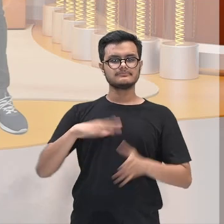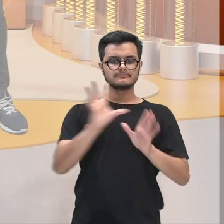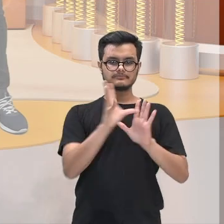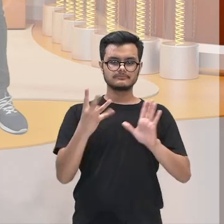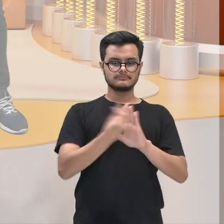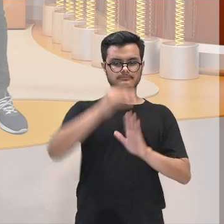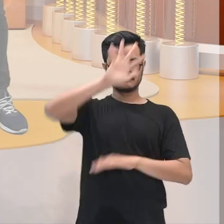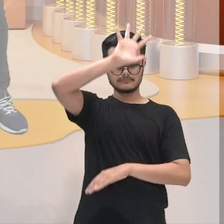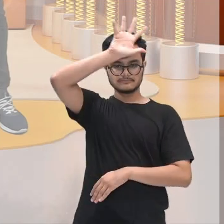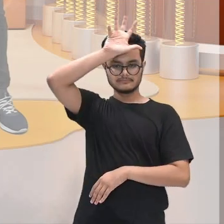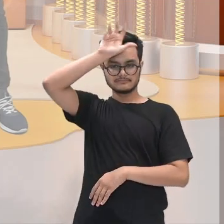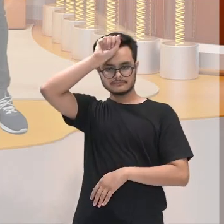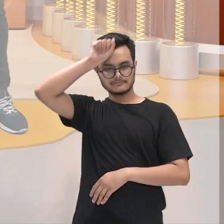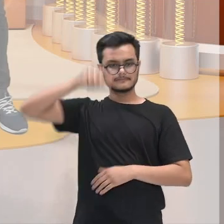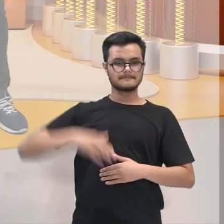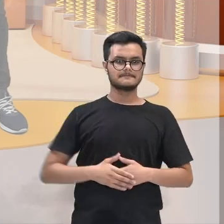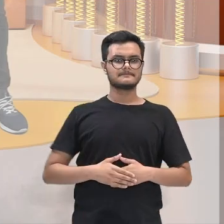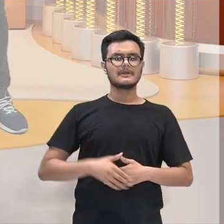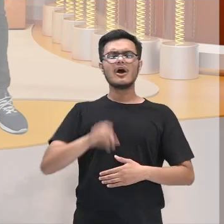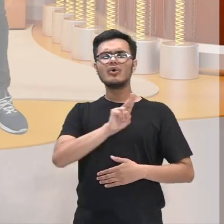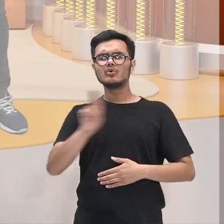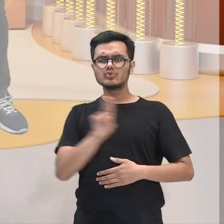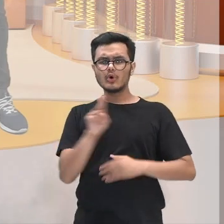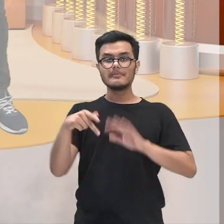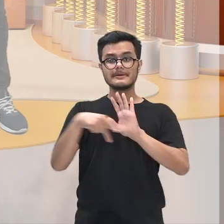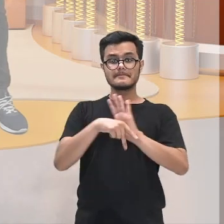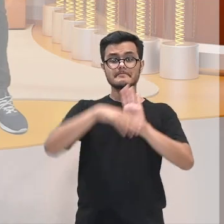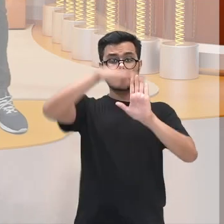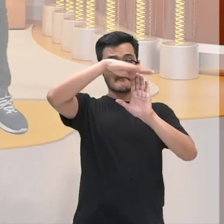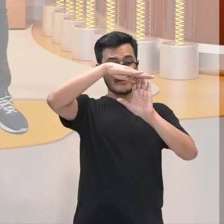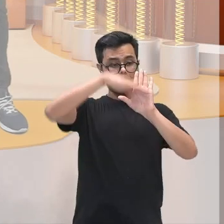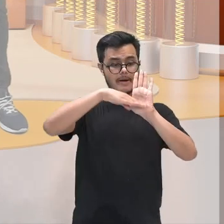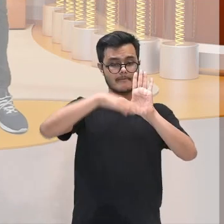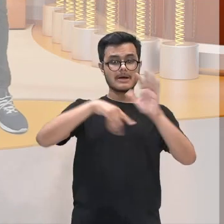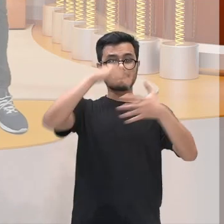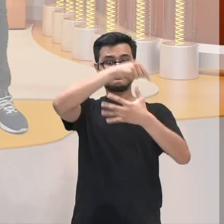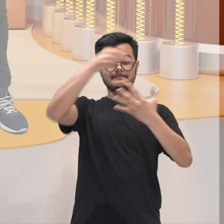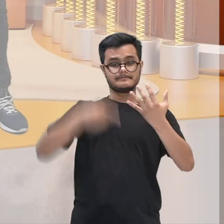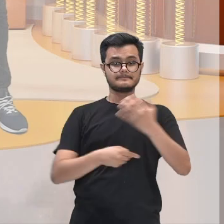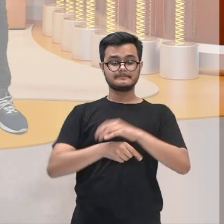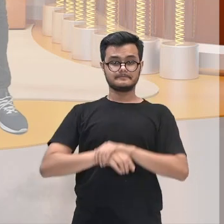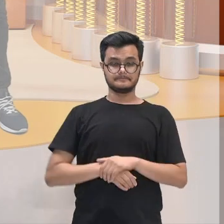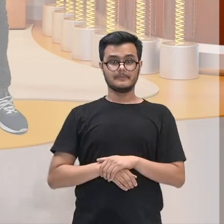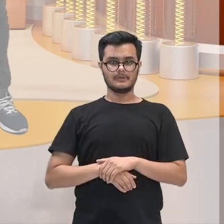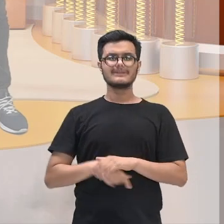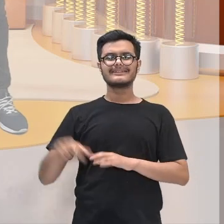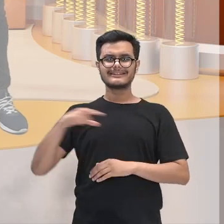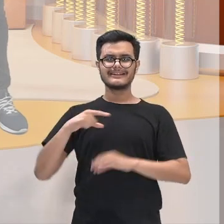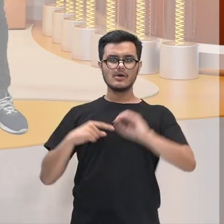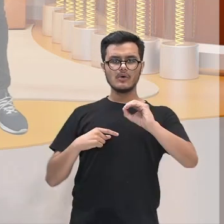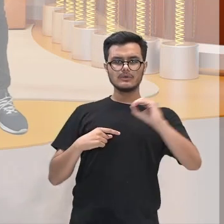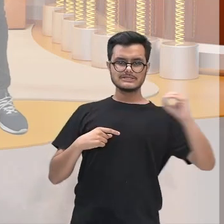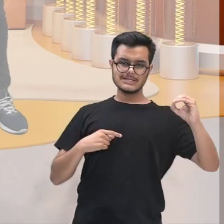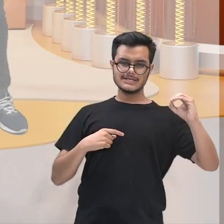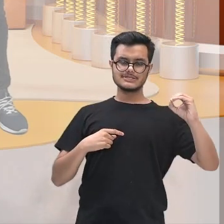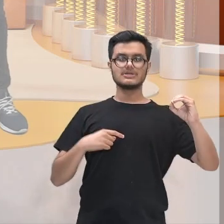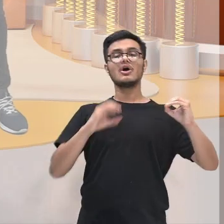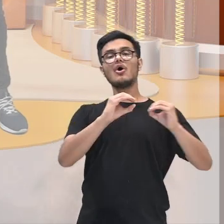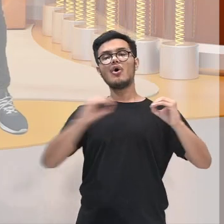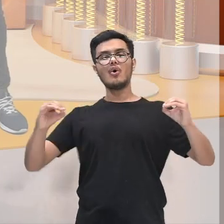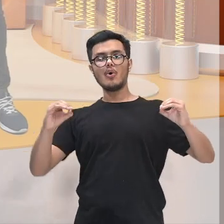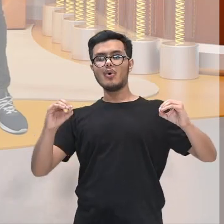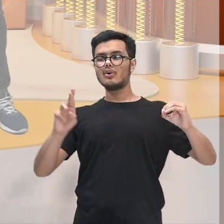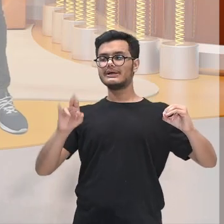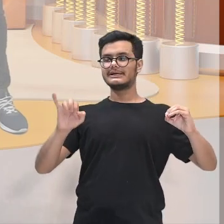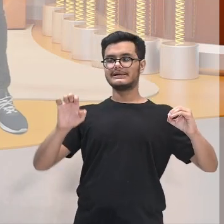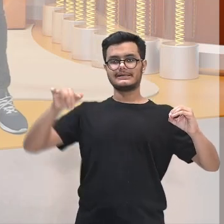os Amágua, os Tapajós e os Tupinambás. E na Amazônia Ocidental, nós vamos ter aí